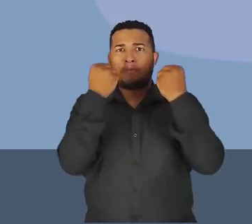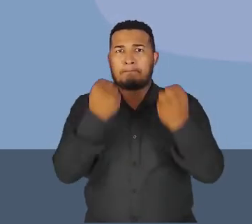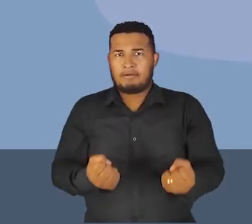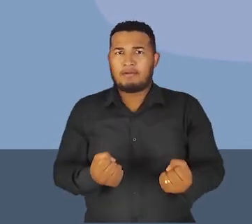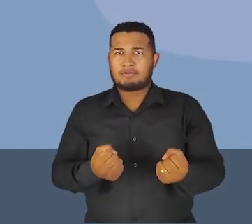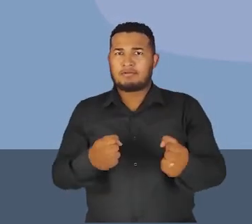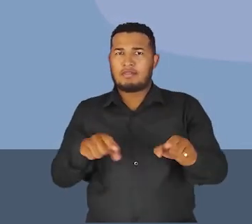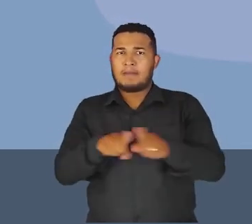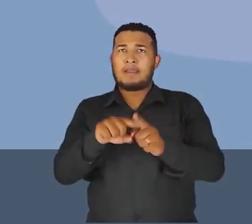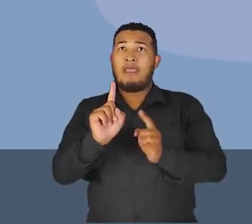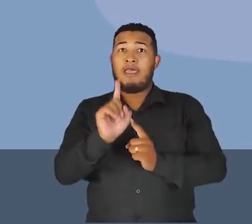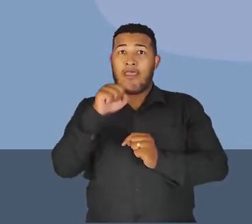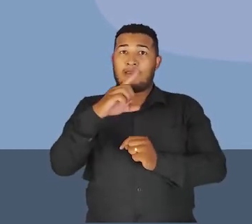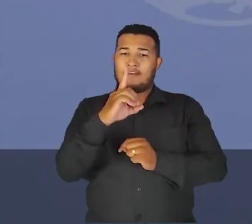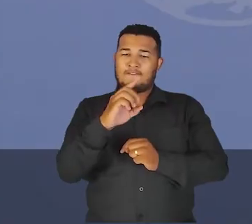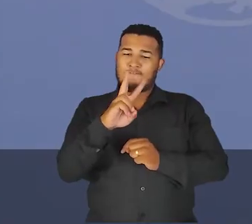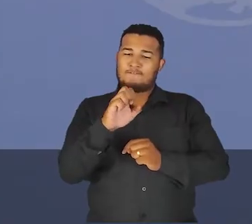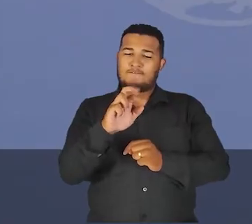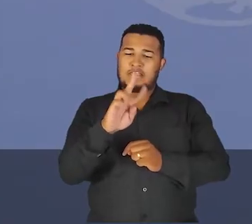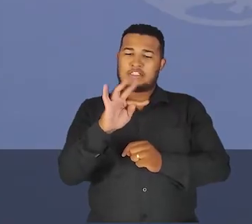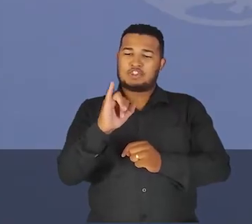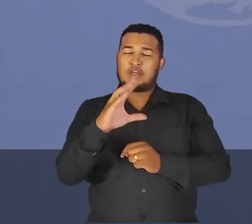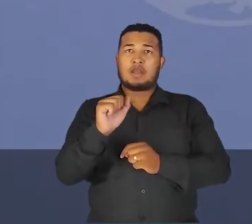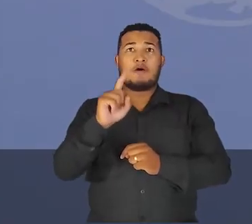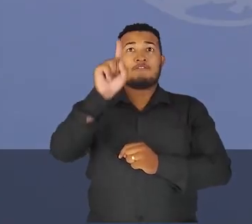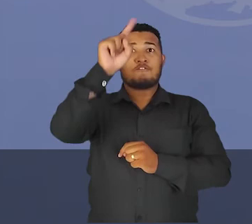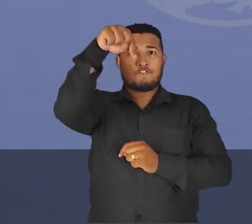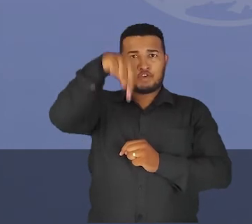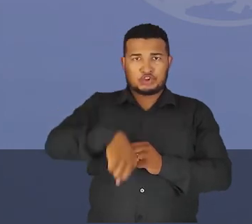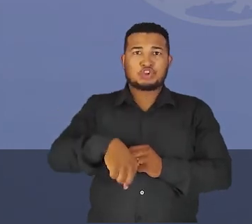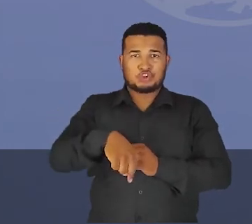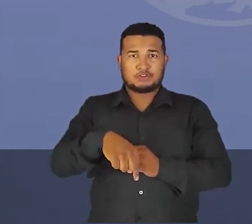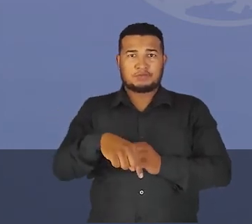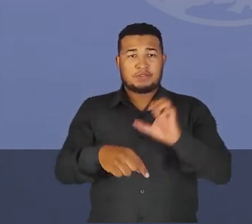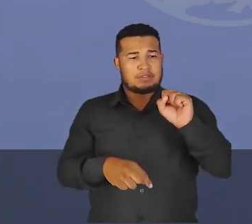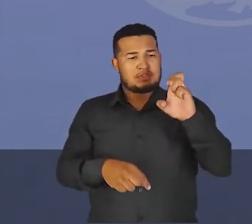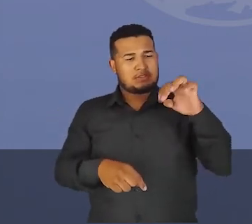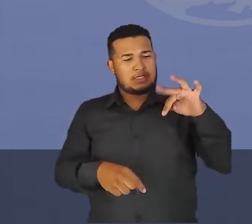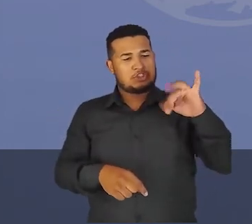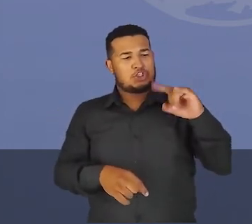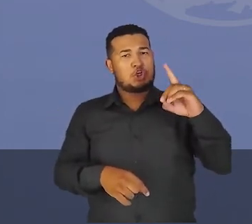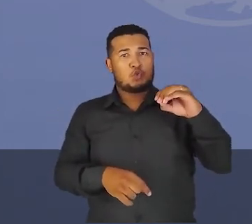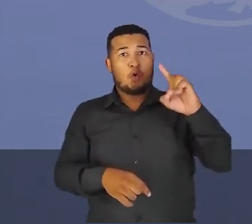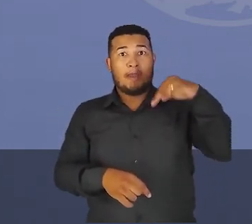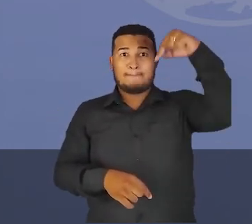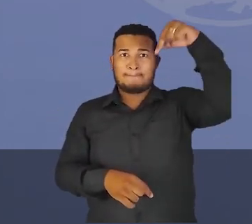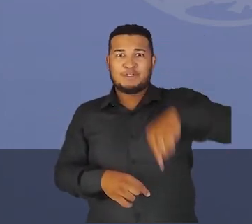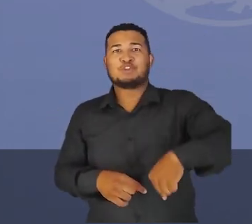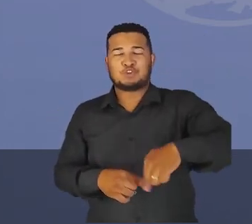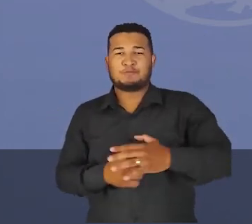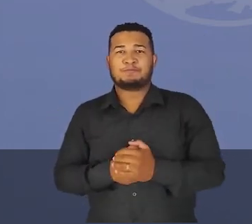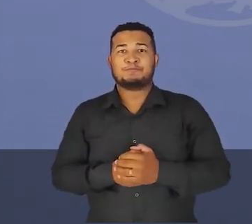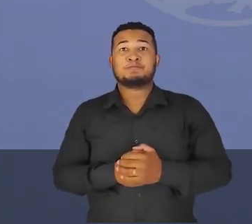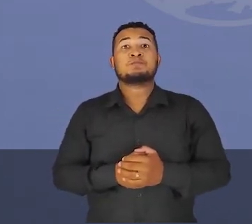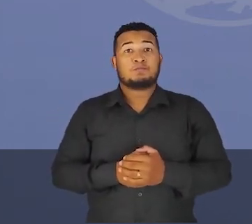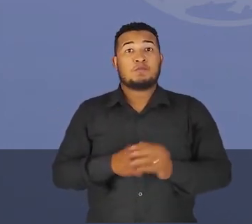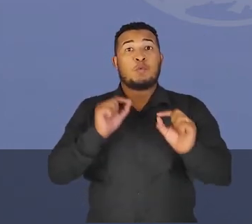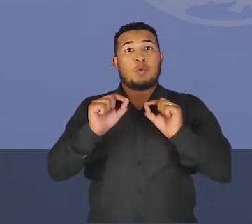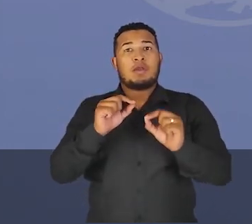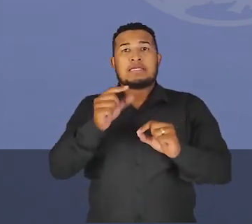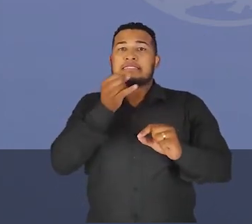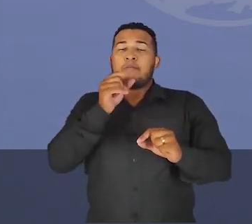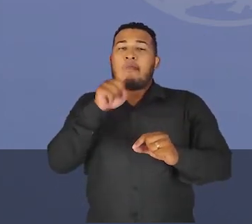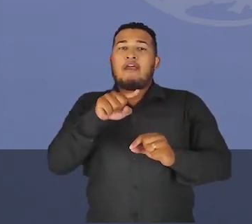a direção é vertical e o sentido dele é para baixo. O deslocamento vai estar